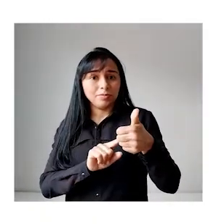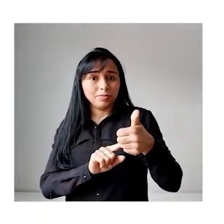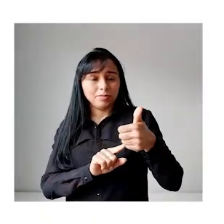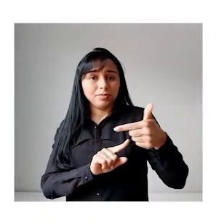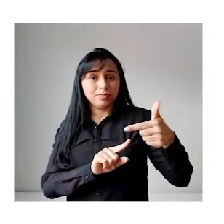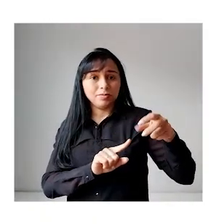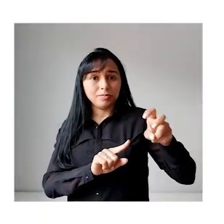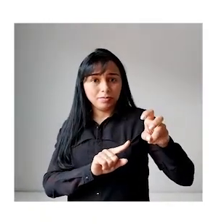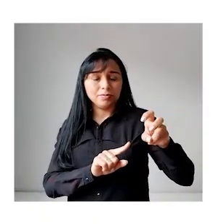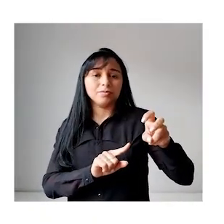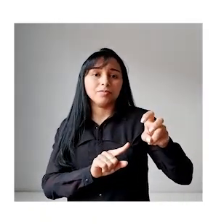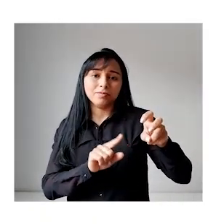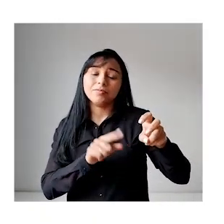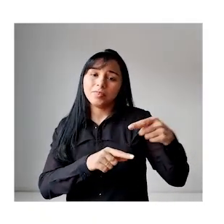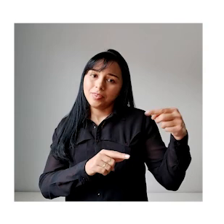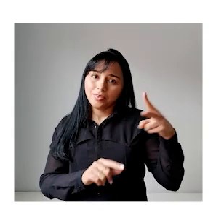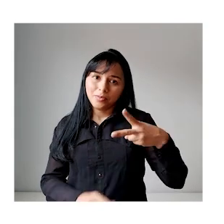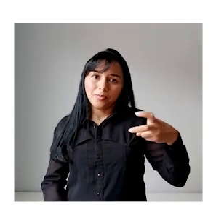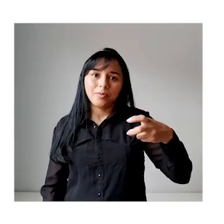Menos 5.